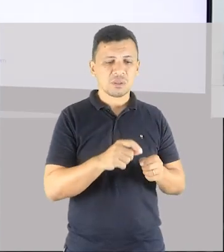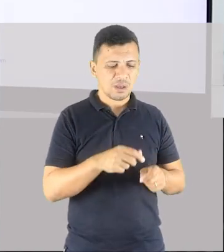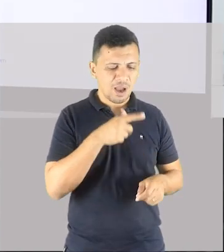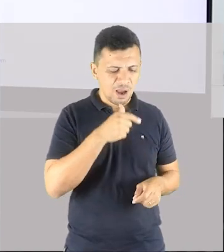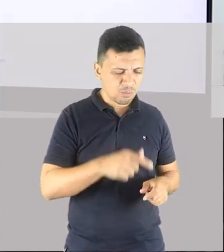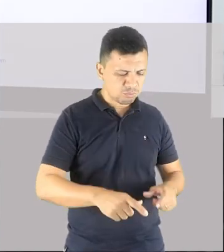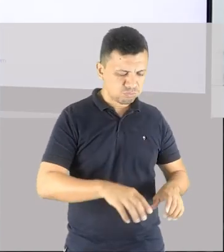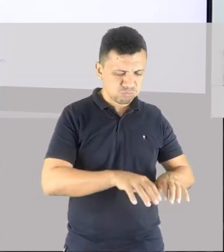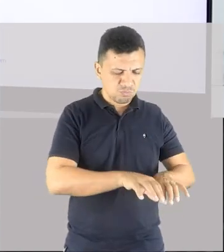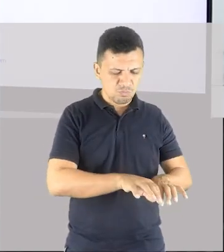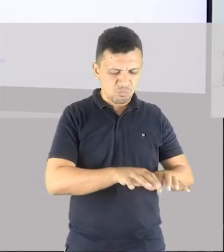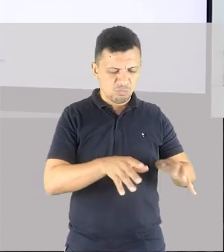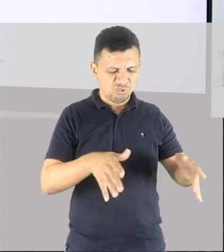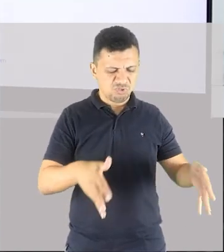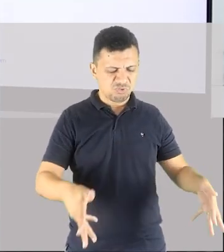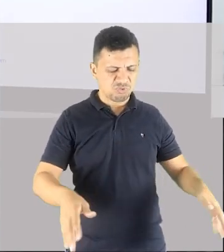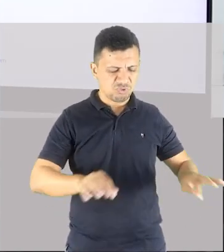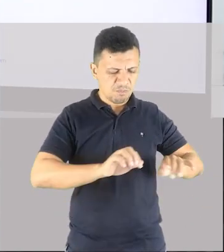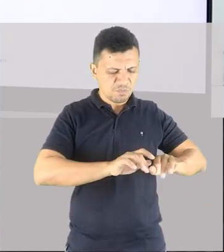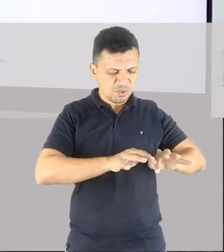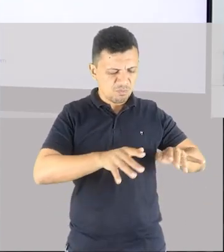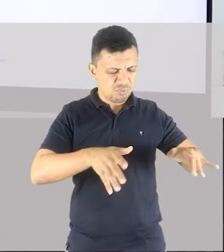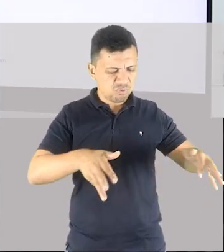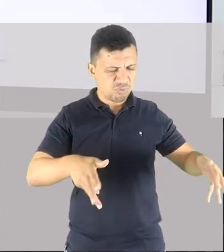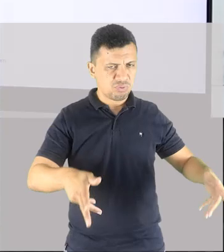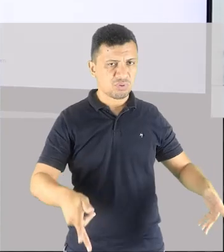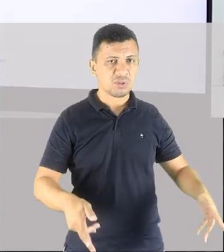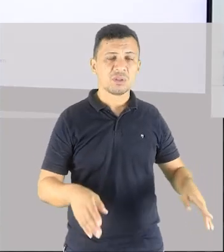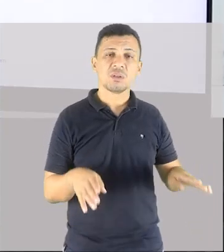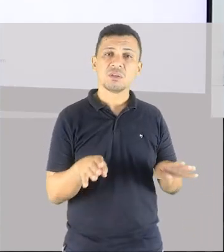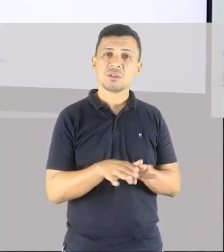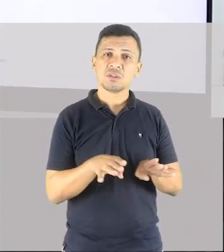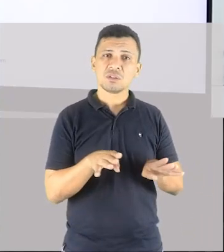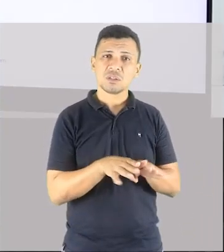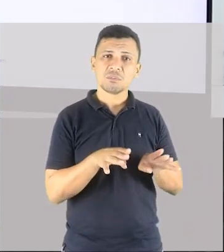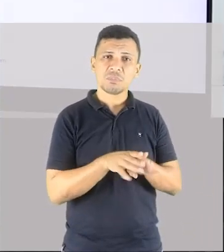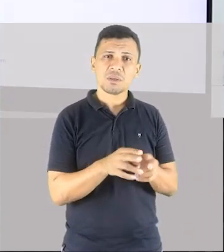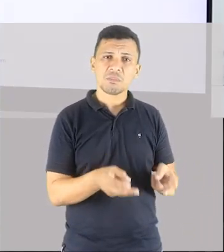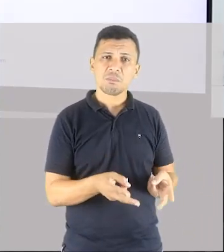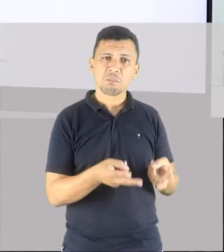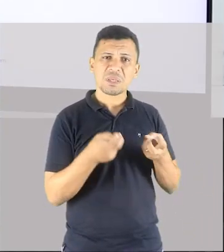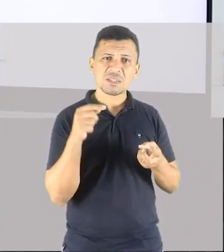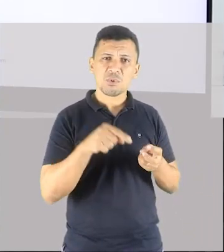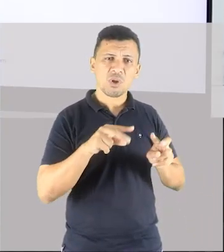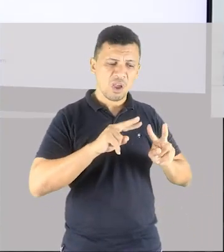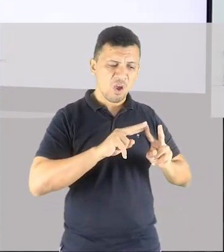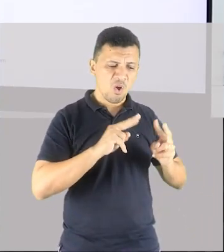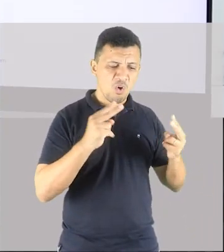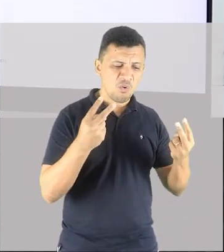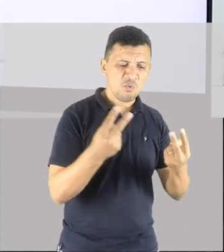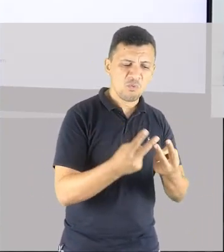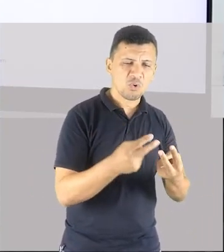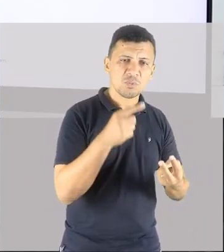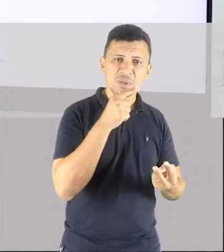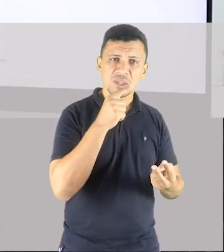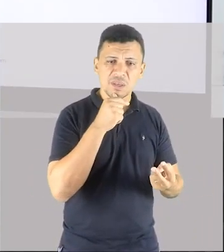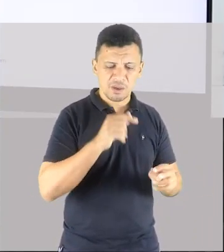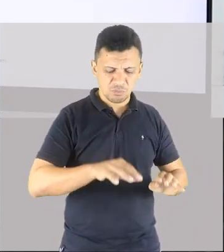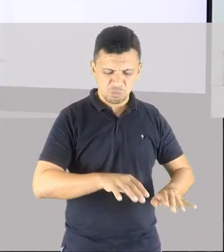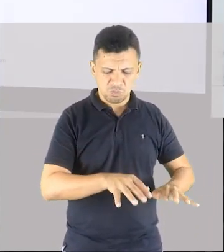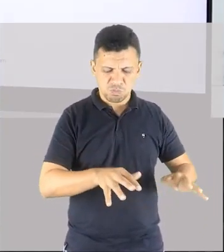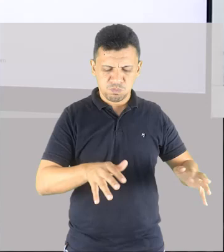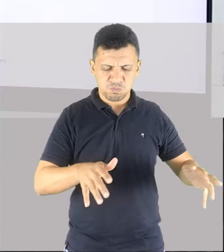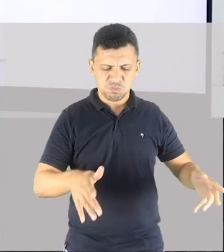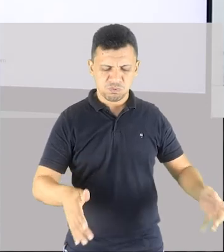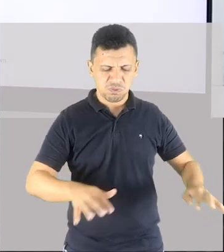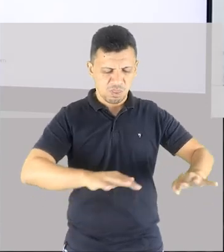da banheira. A banheira estava completamente cheia. E viu também que o volume de água que derramava